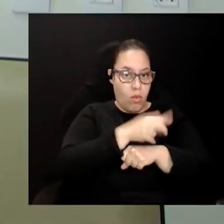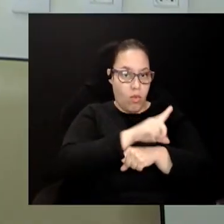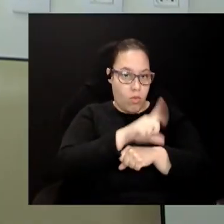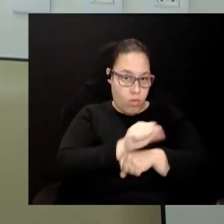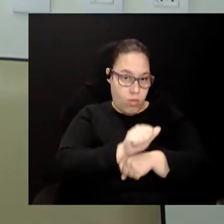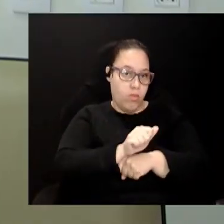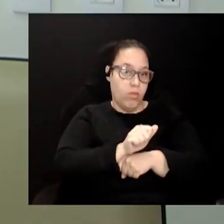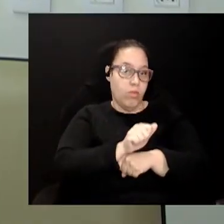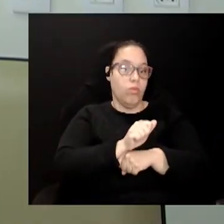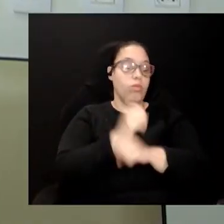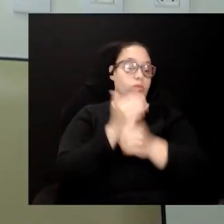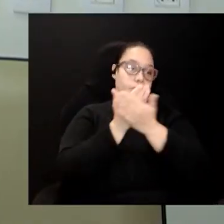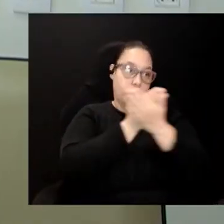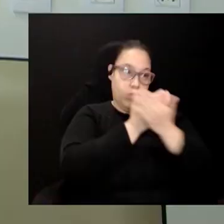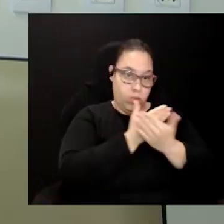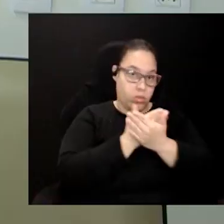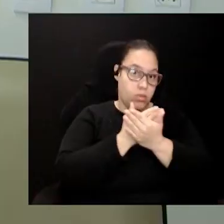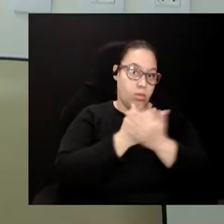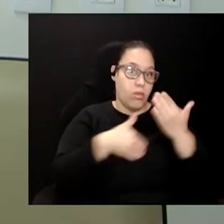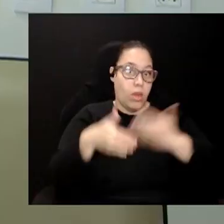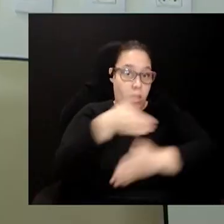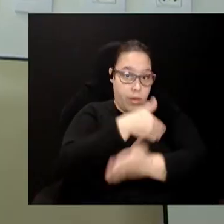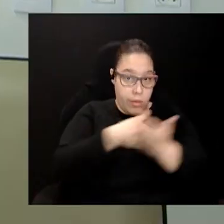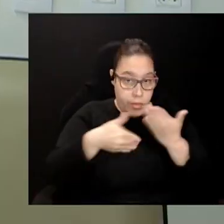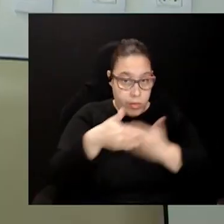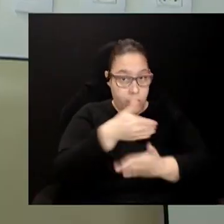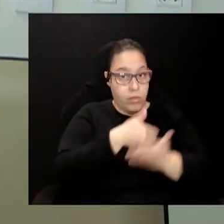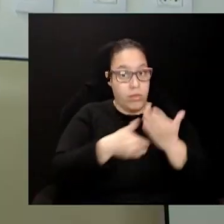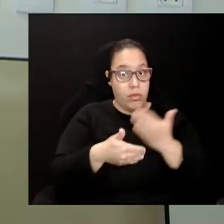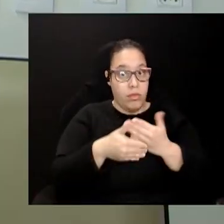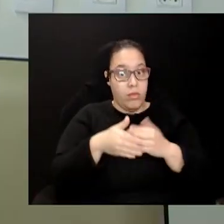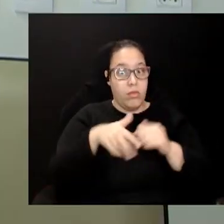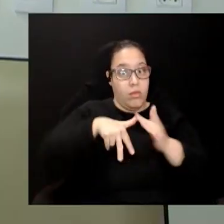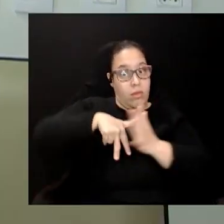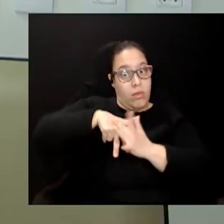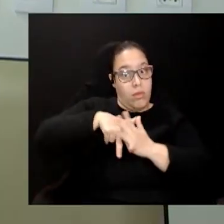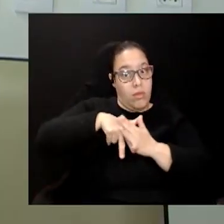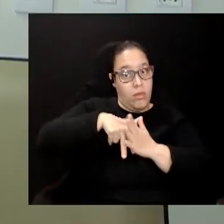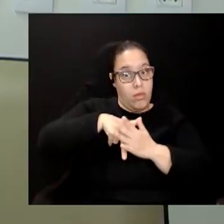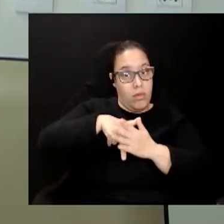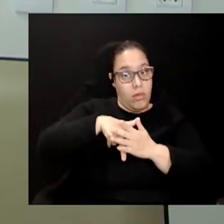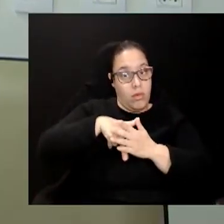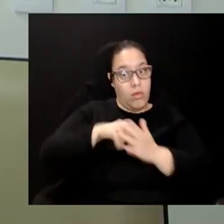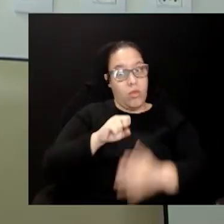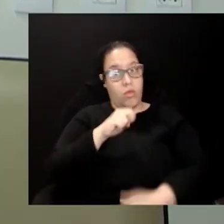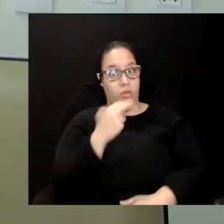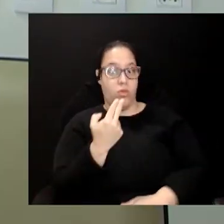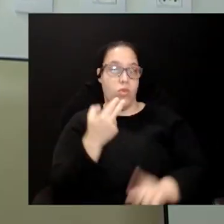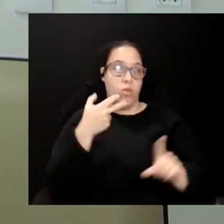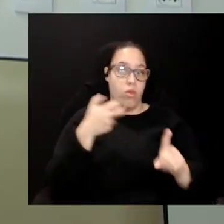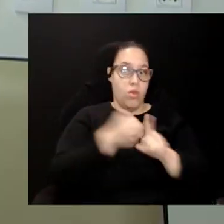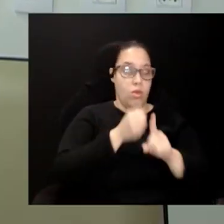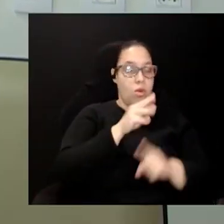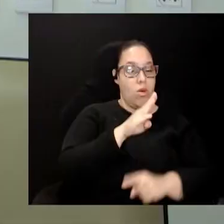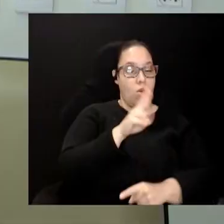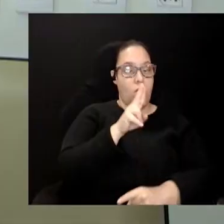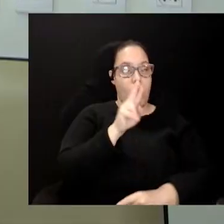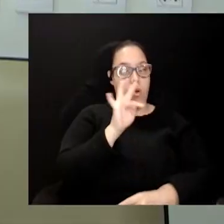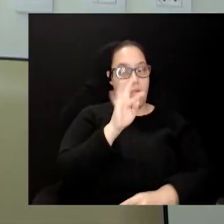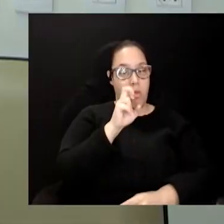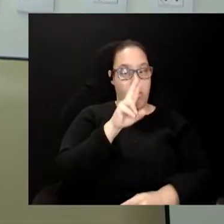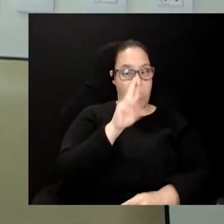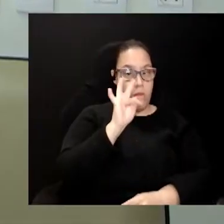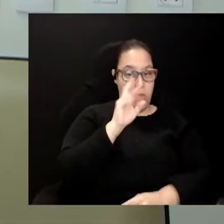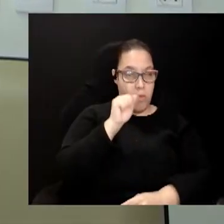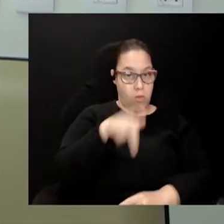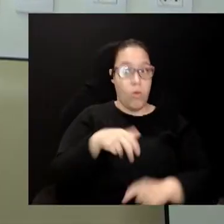estudo, quem participar, o paciente vai tomar ou a vacina do Butantan, que é a vacina que a gente está avaliando,